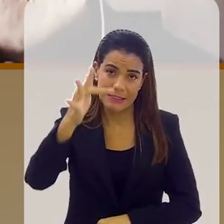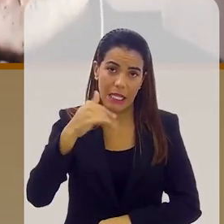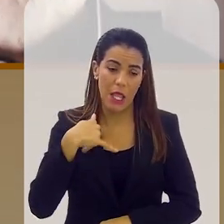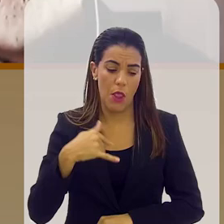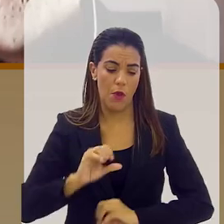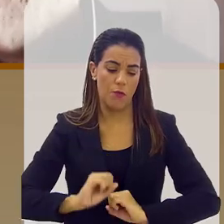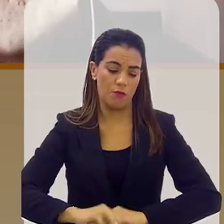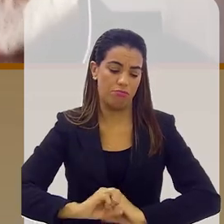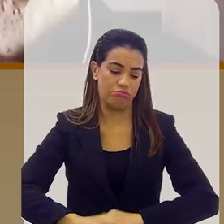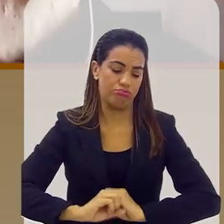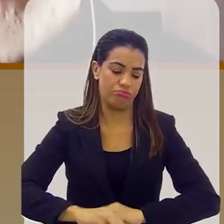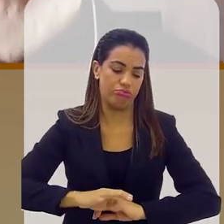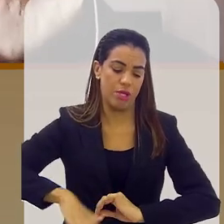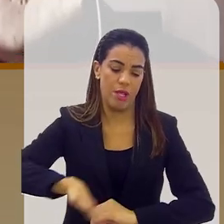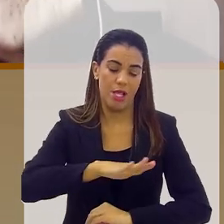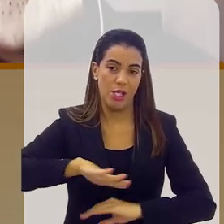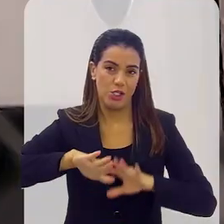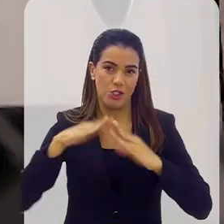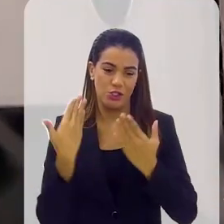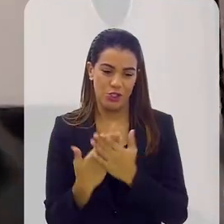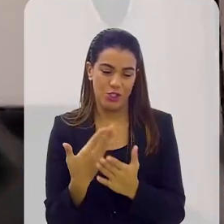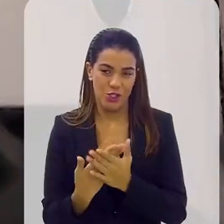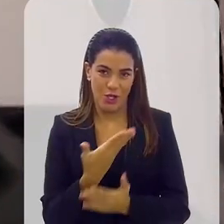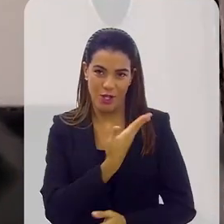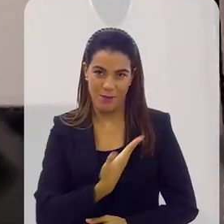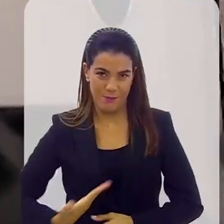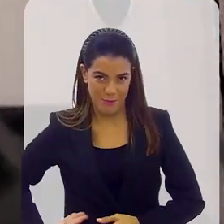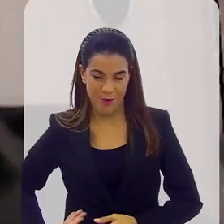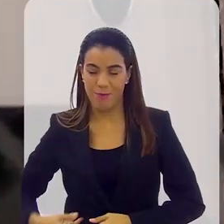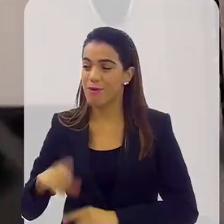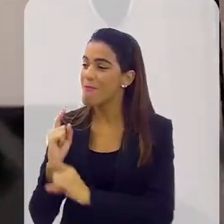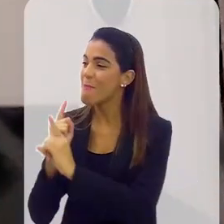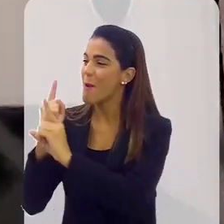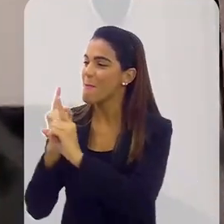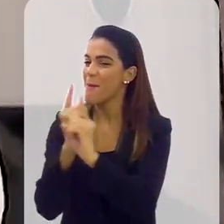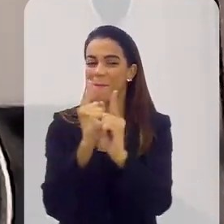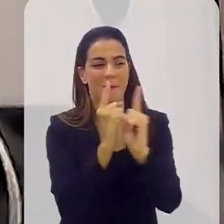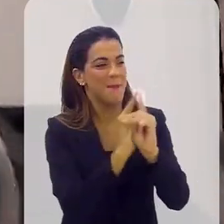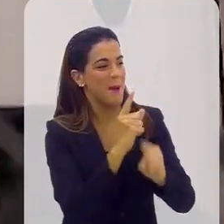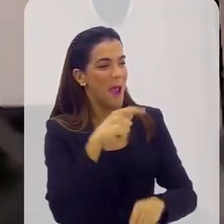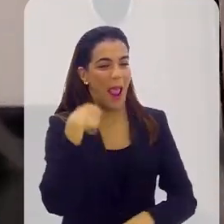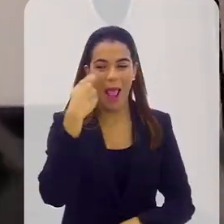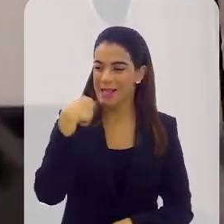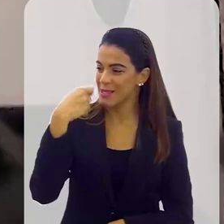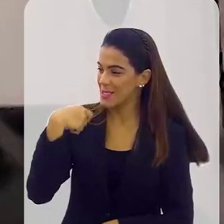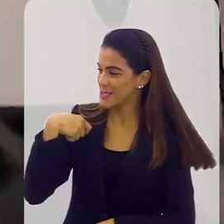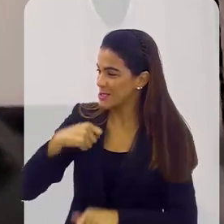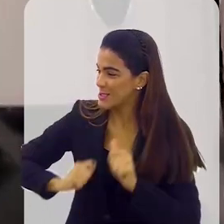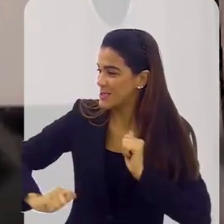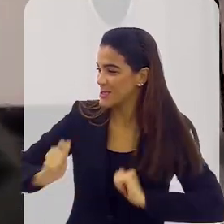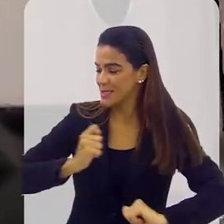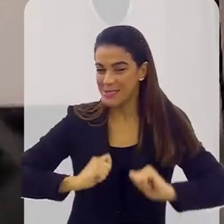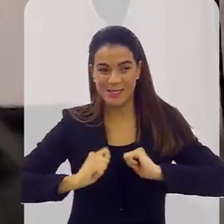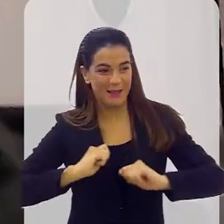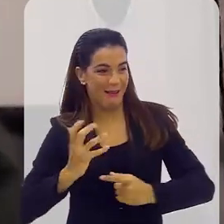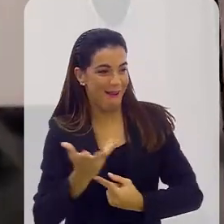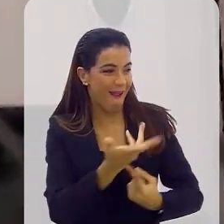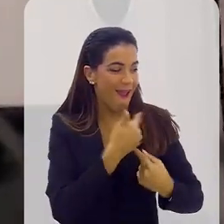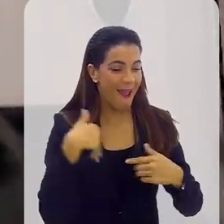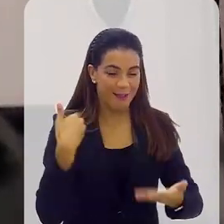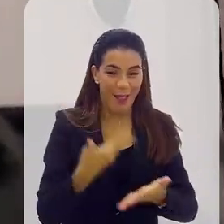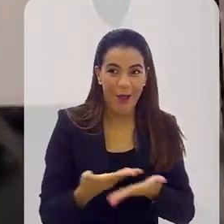nesse ambiente de escola pública, conheci também grandes amigos, inclusive artistas que até hoje eu admiro,